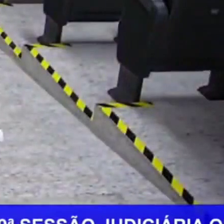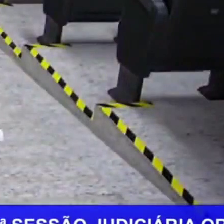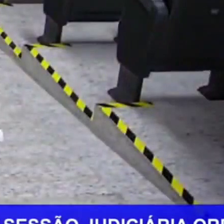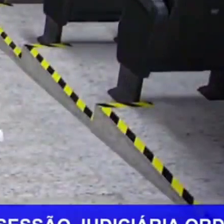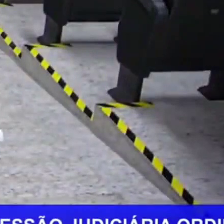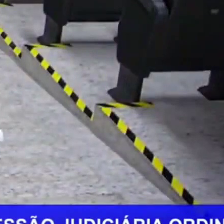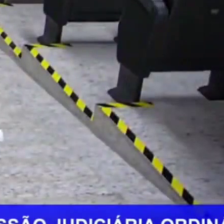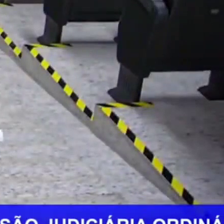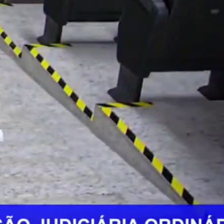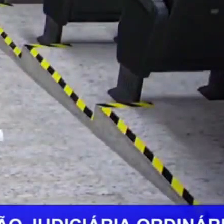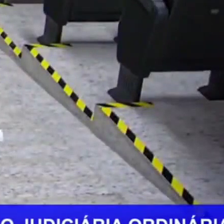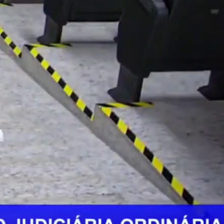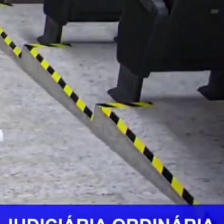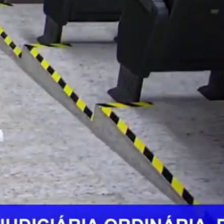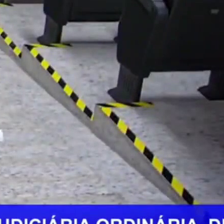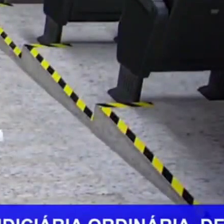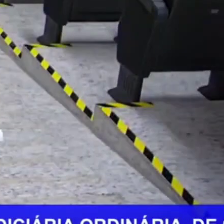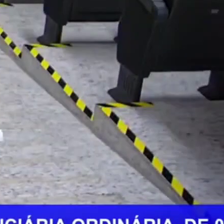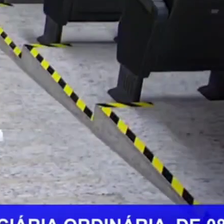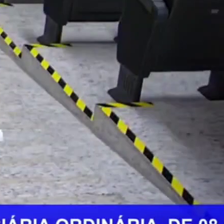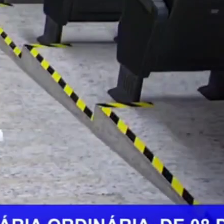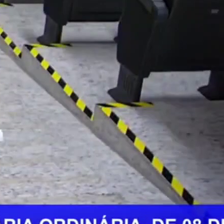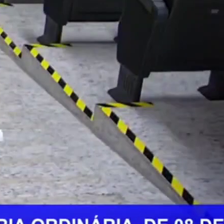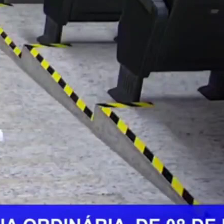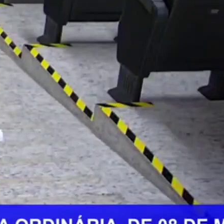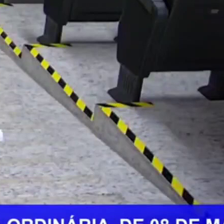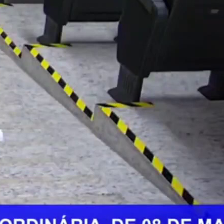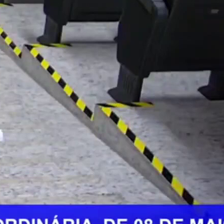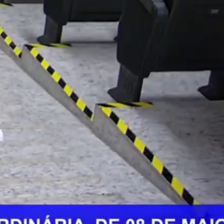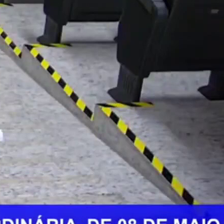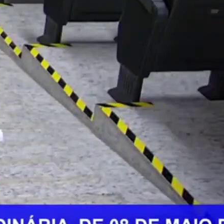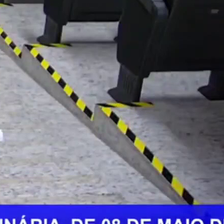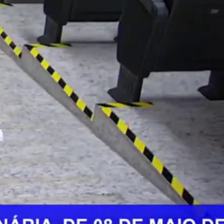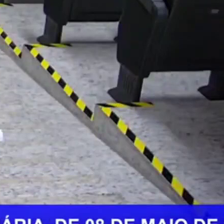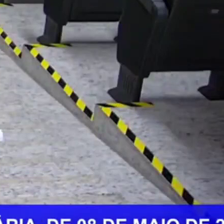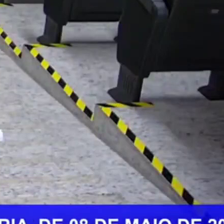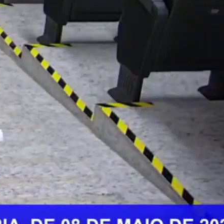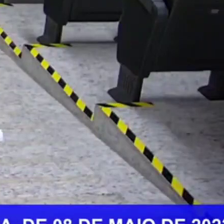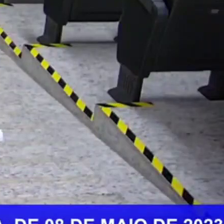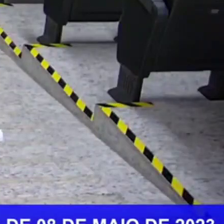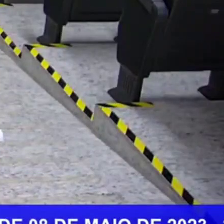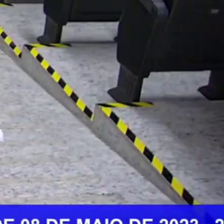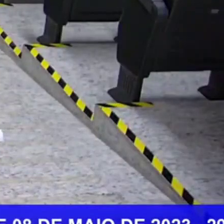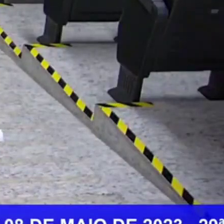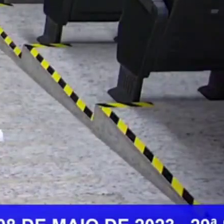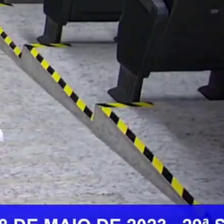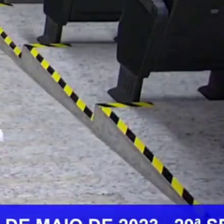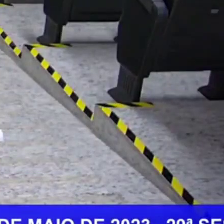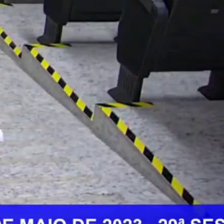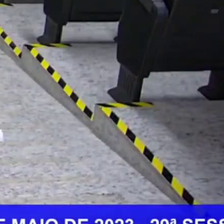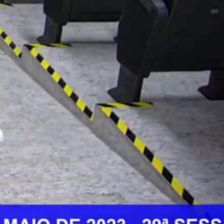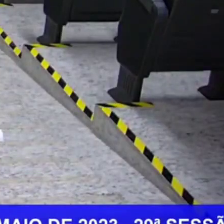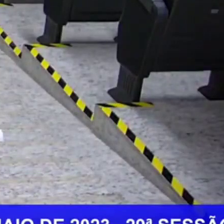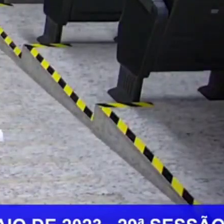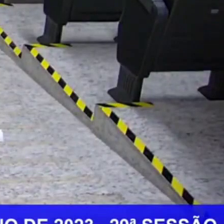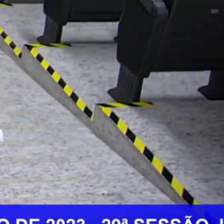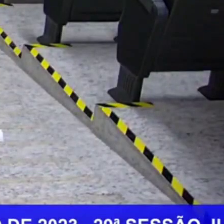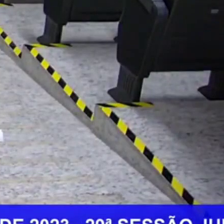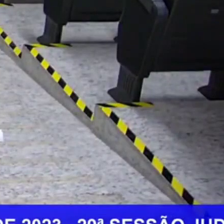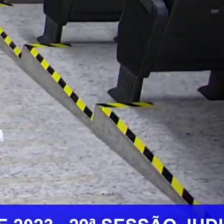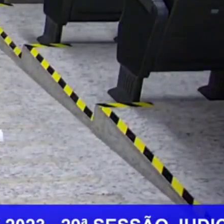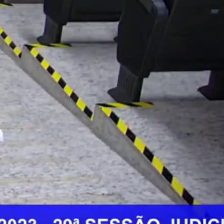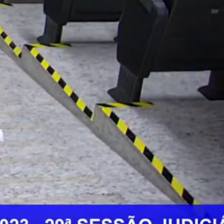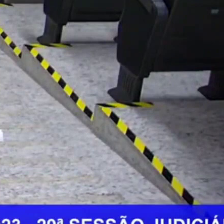pelos assentos pretos ao lado direito e ao lado esquerdo. Ao fundo da imagem, parte da frente do